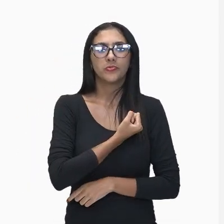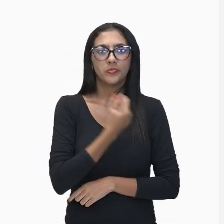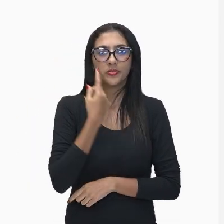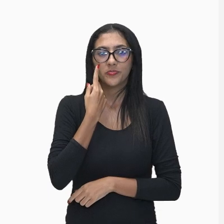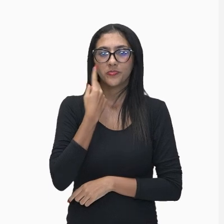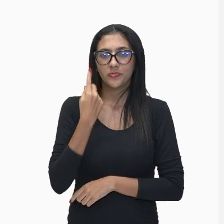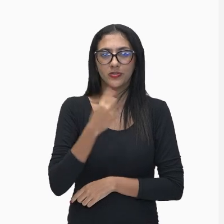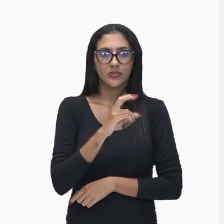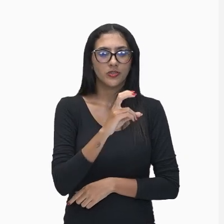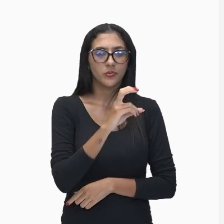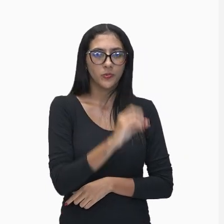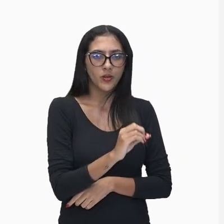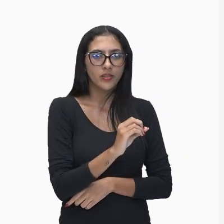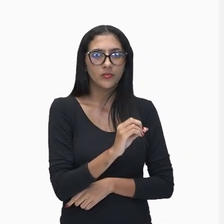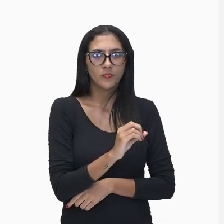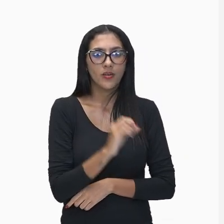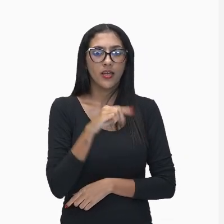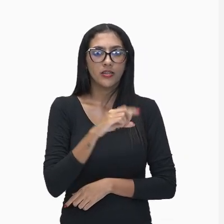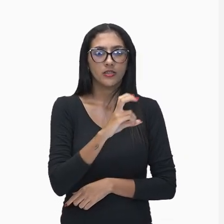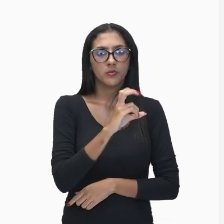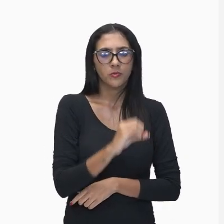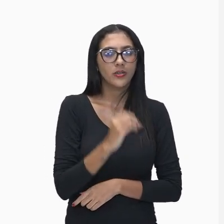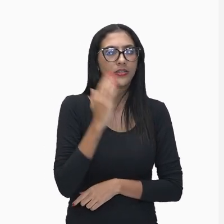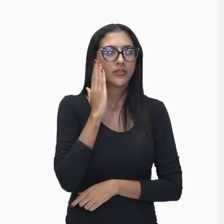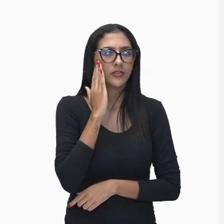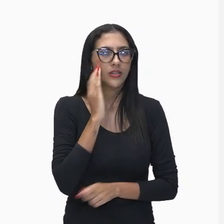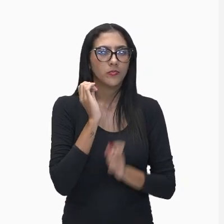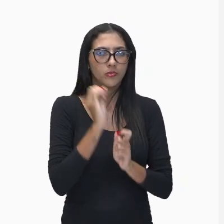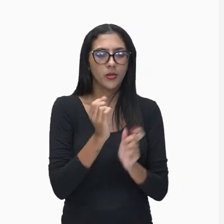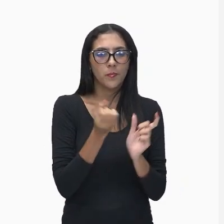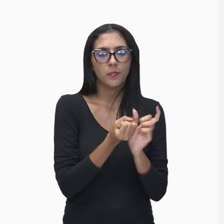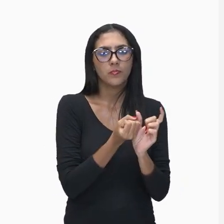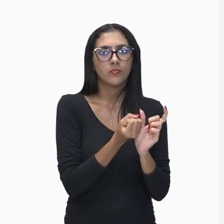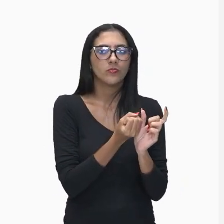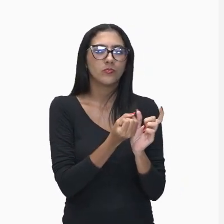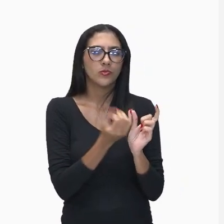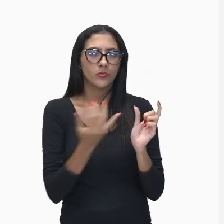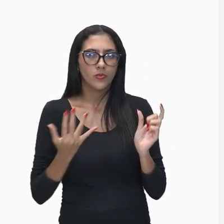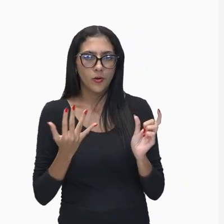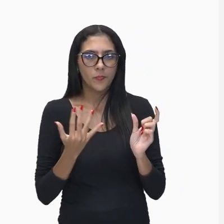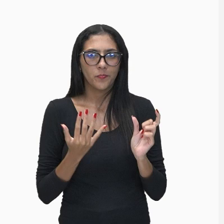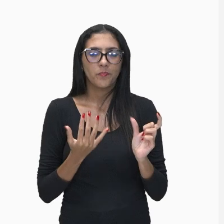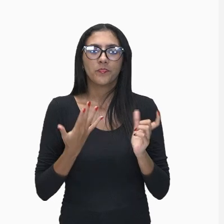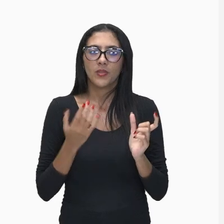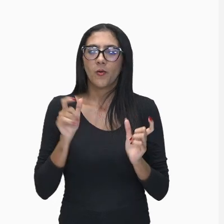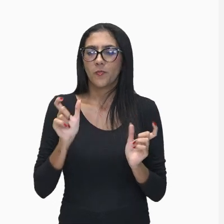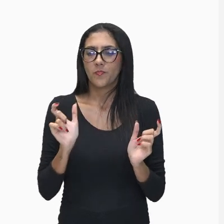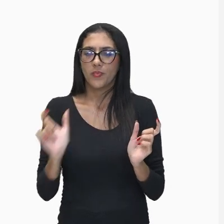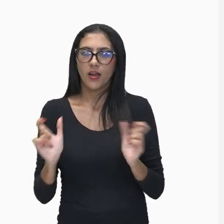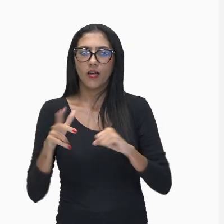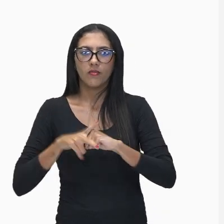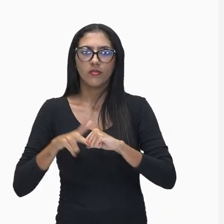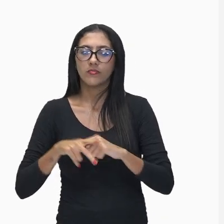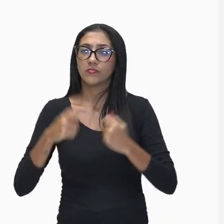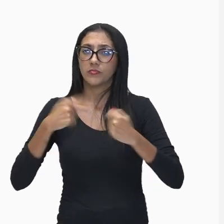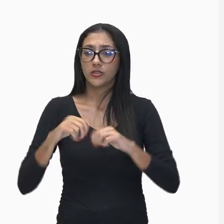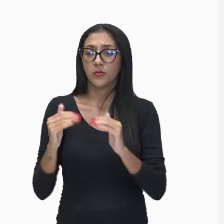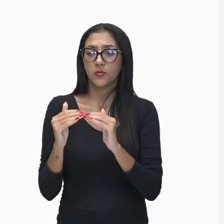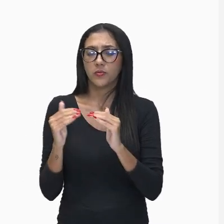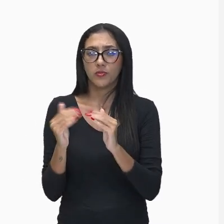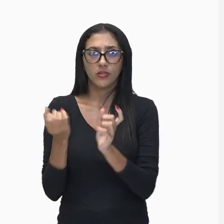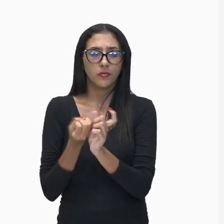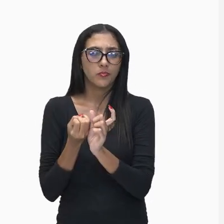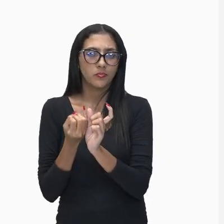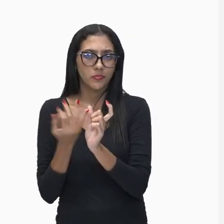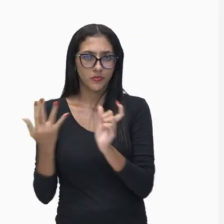é 50, e 50 indica para a gente plural. Então, o verbo fica na terceira pessoa do plural.